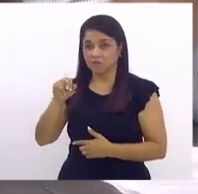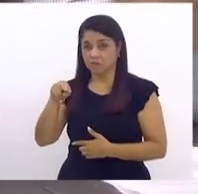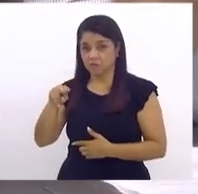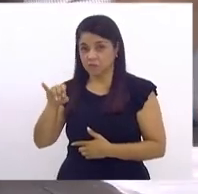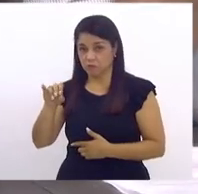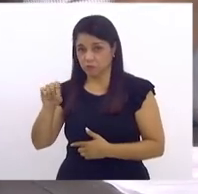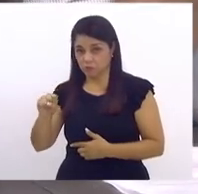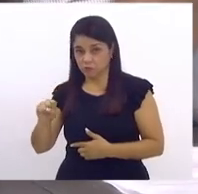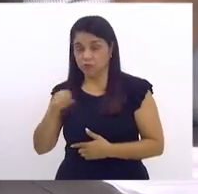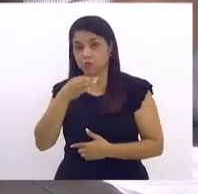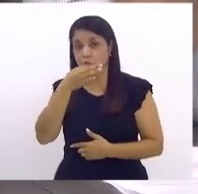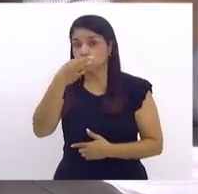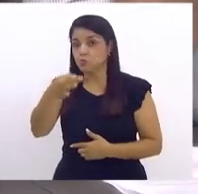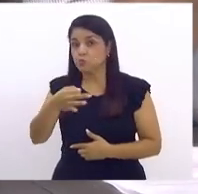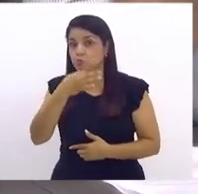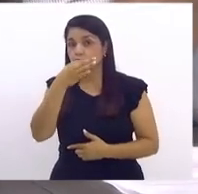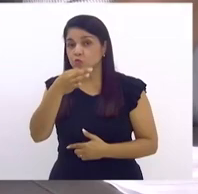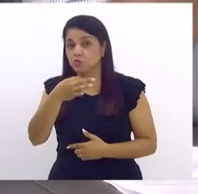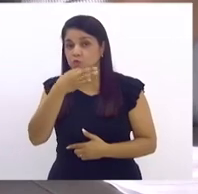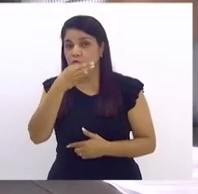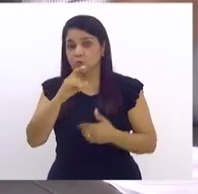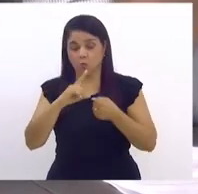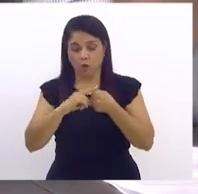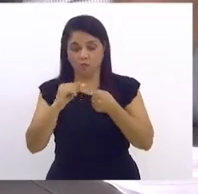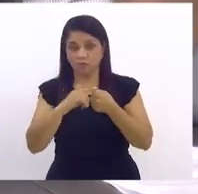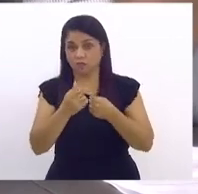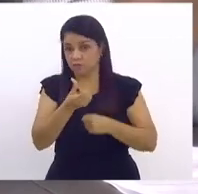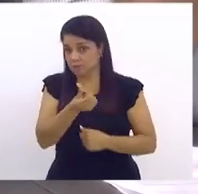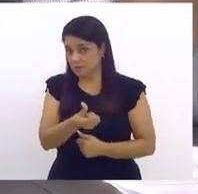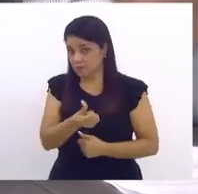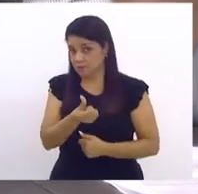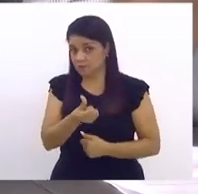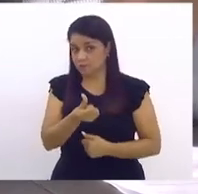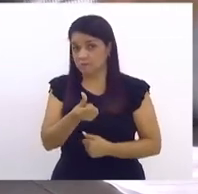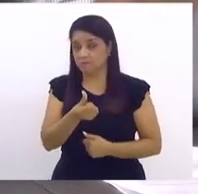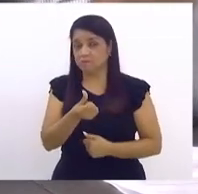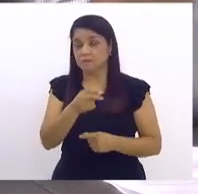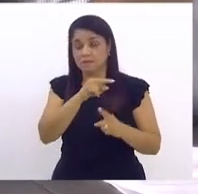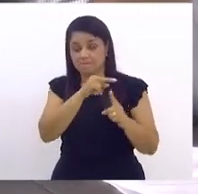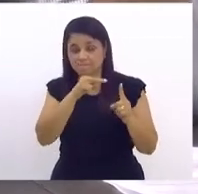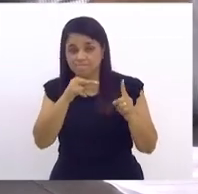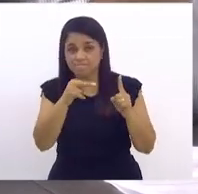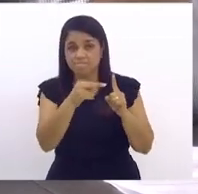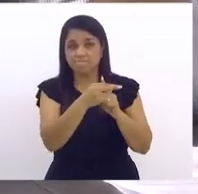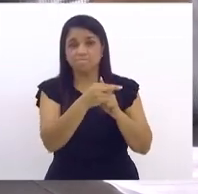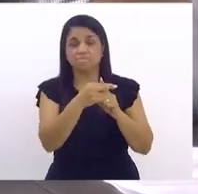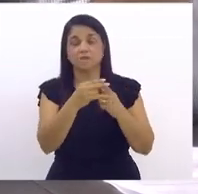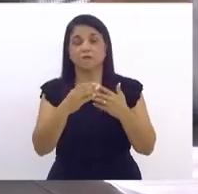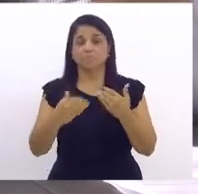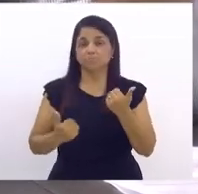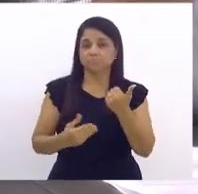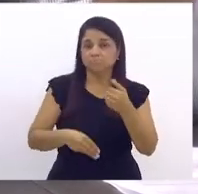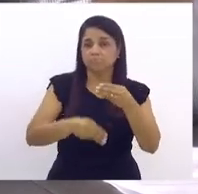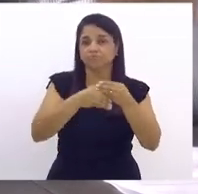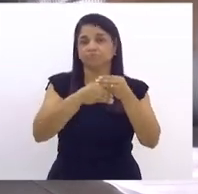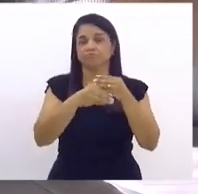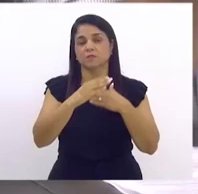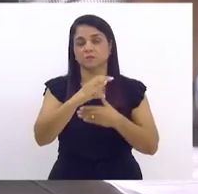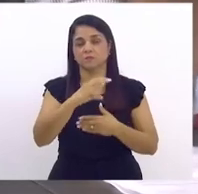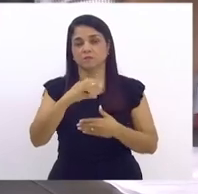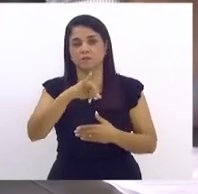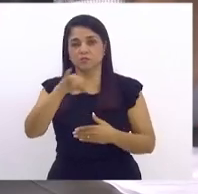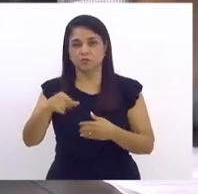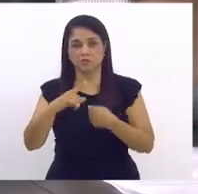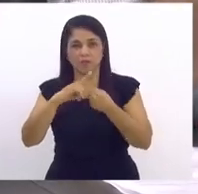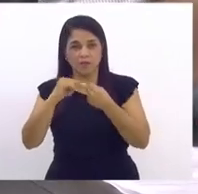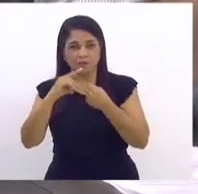sugerir a supressão do artigo 6, tendo em vista uma súmula da CCJ, quanto a artigos que tratam